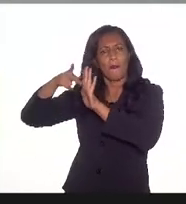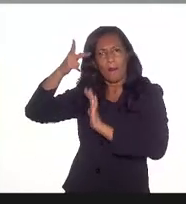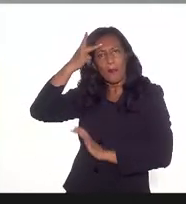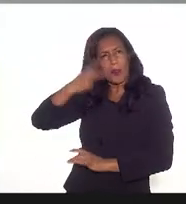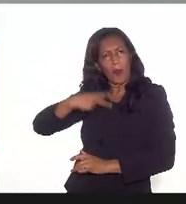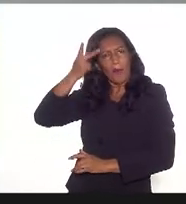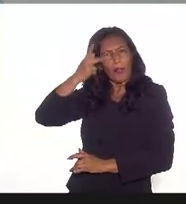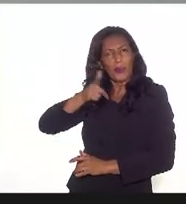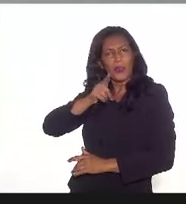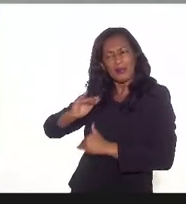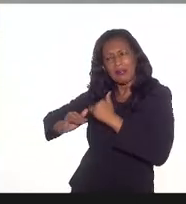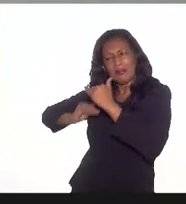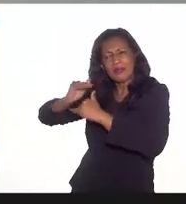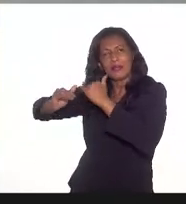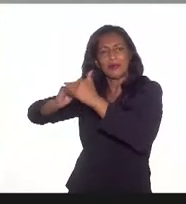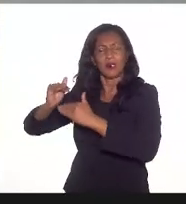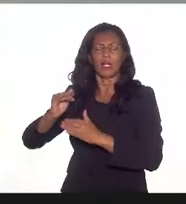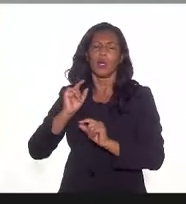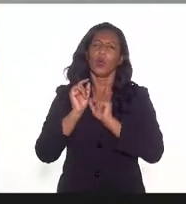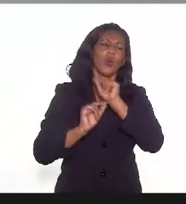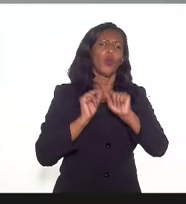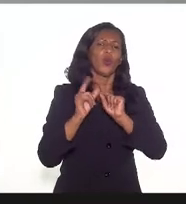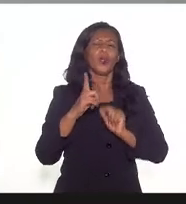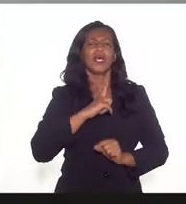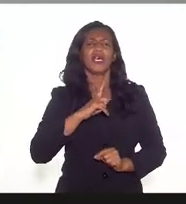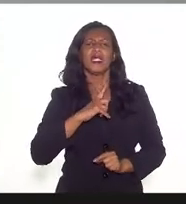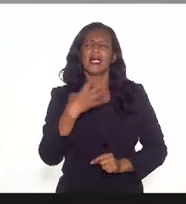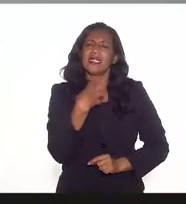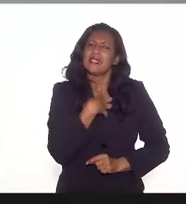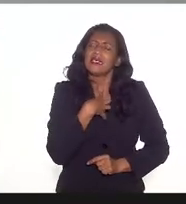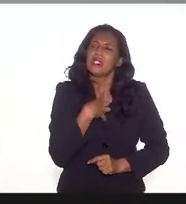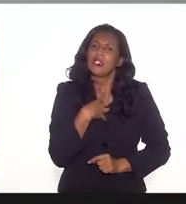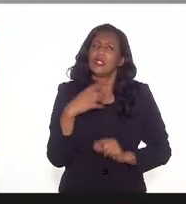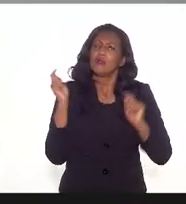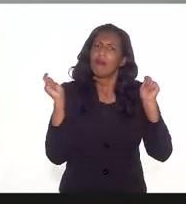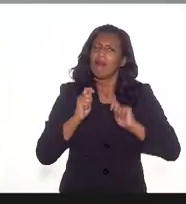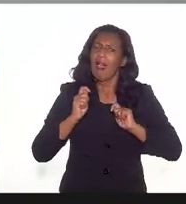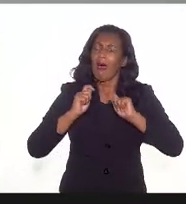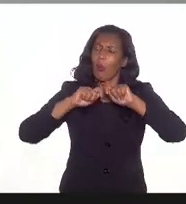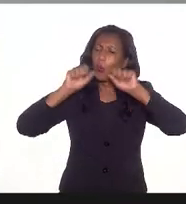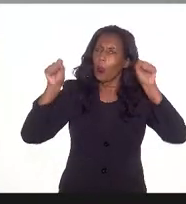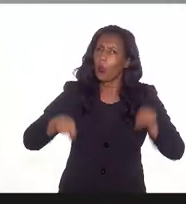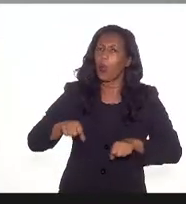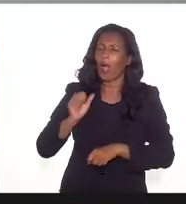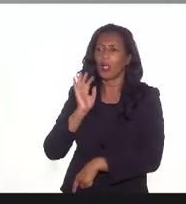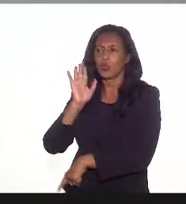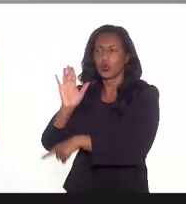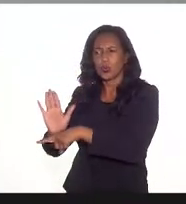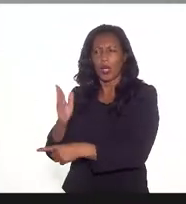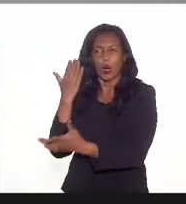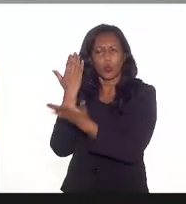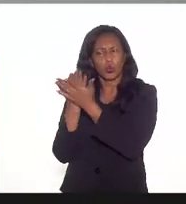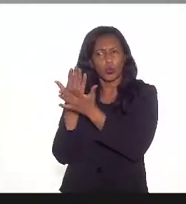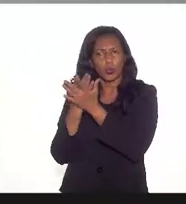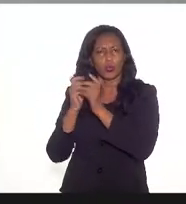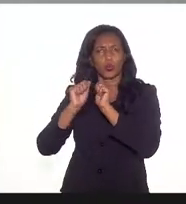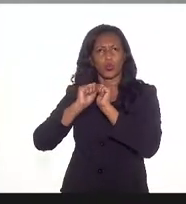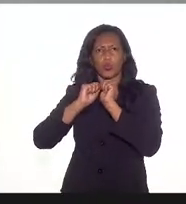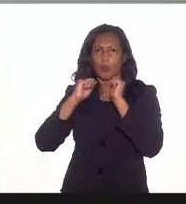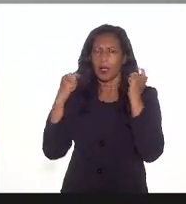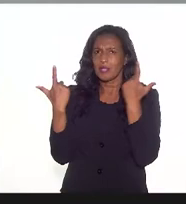pergunto a você, o que que já tem nesse sentido, e se a gente pode estruturar melhor, pensando juntos com a Assembleia, uma linha